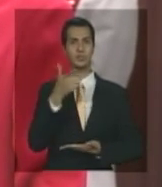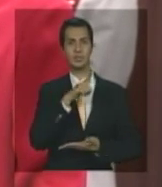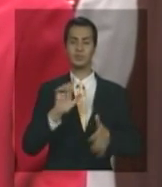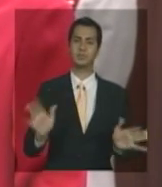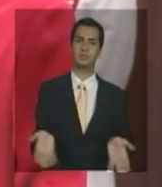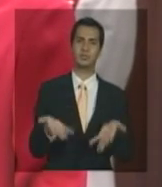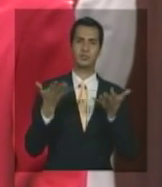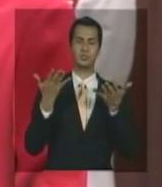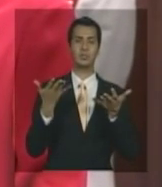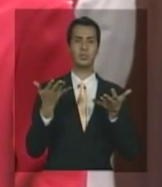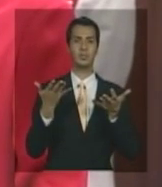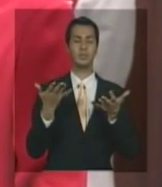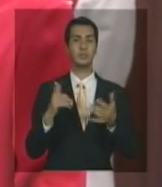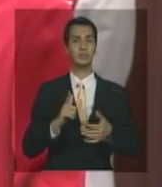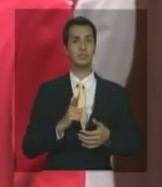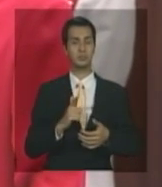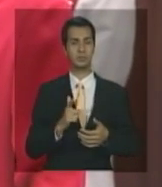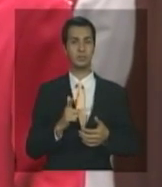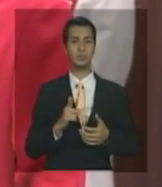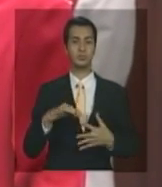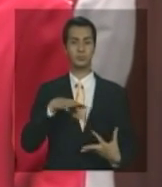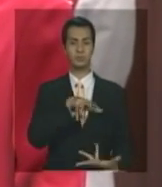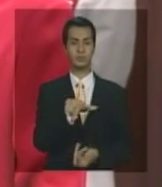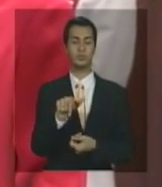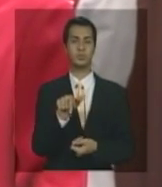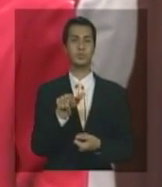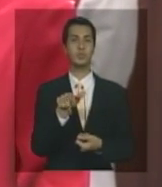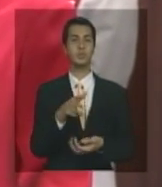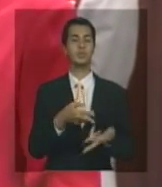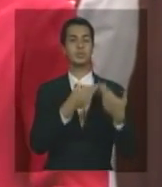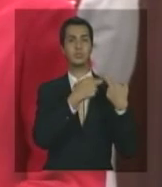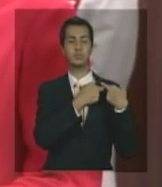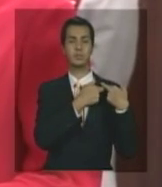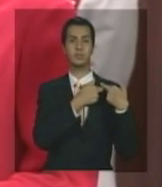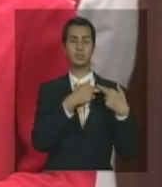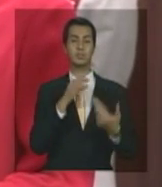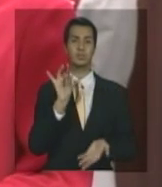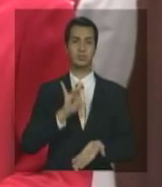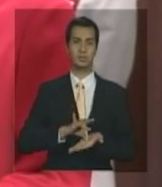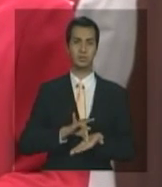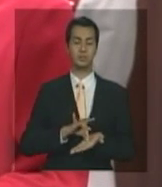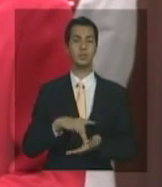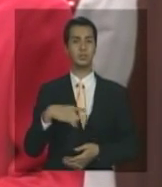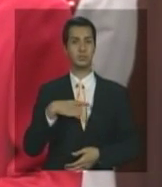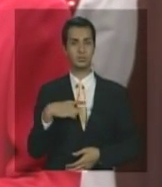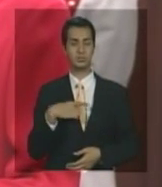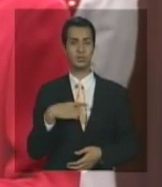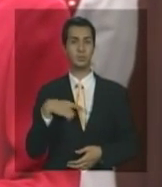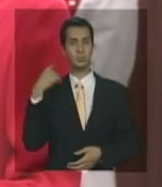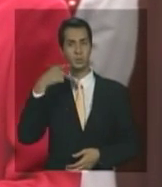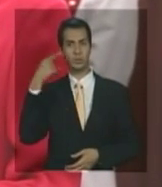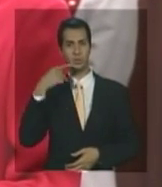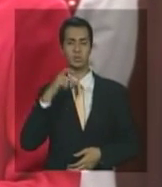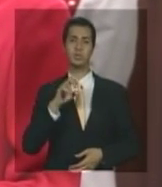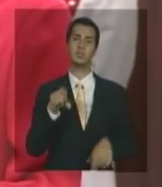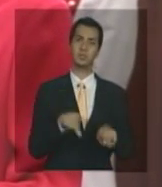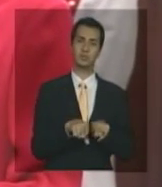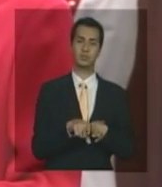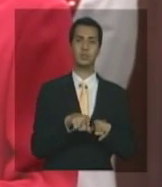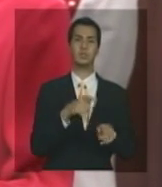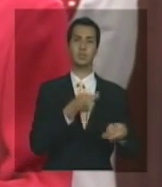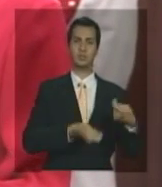a buscar uma ordem internacional mais representativa e legítima, tanto no plano político quanto